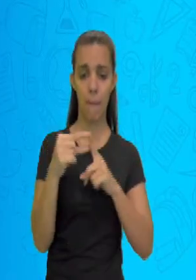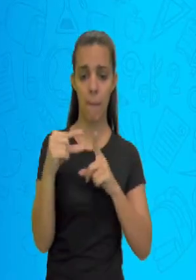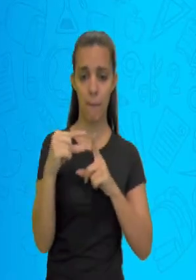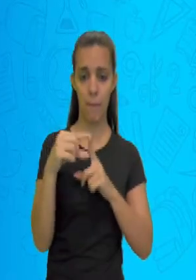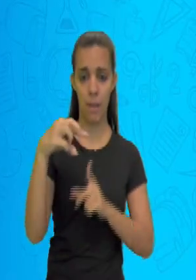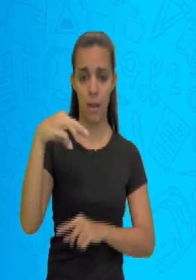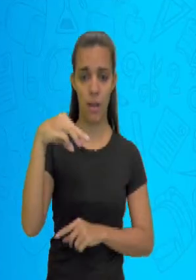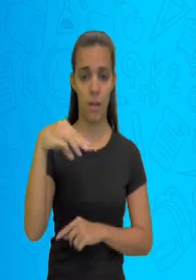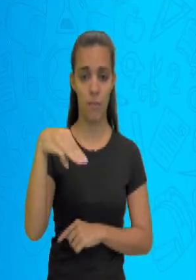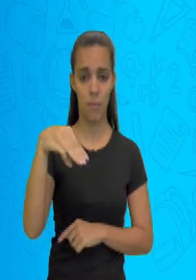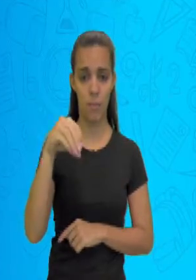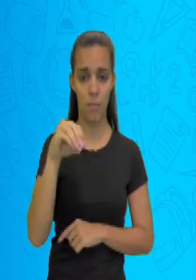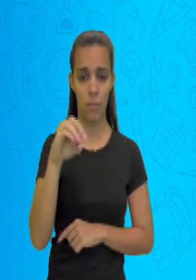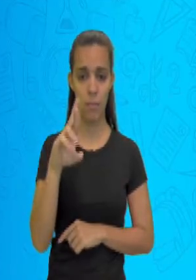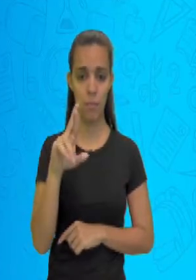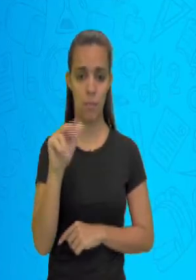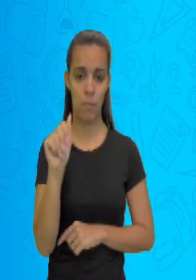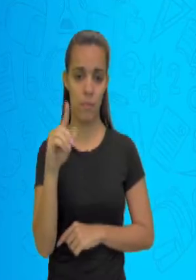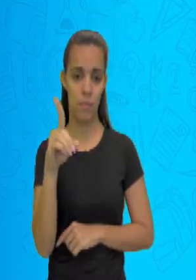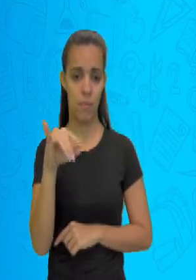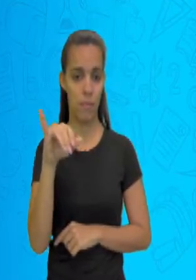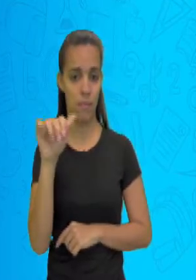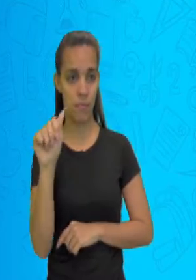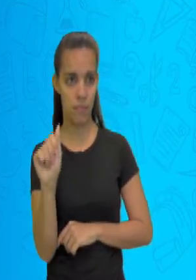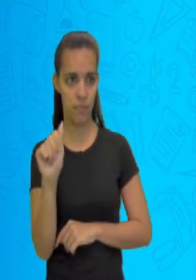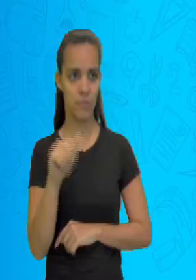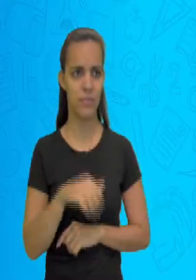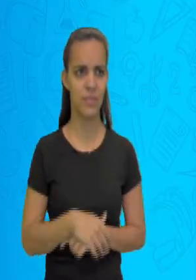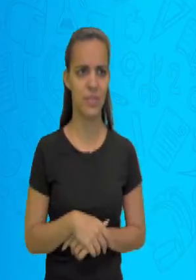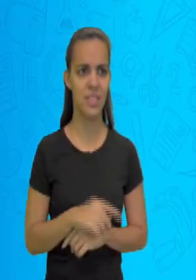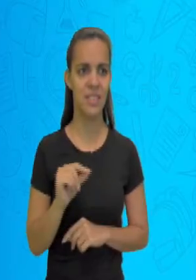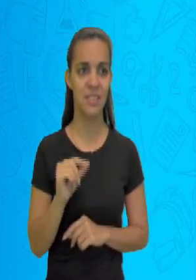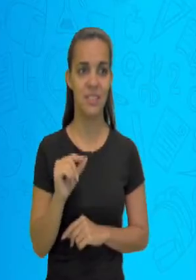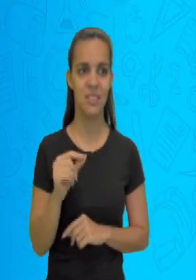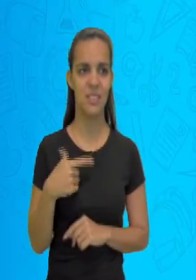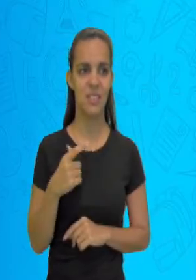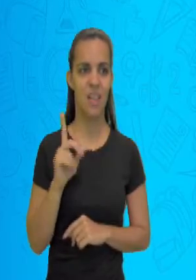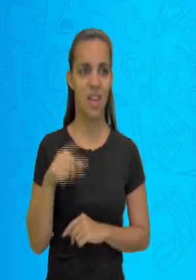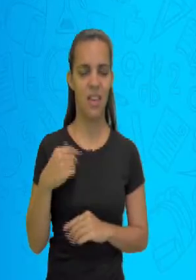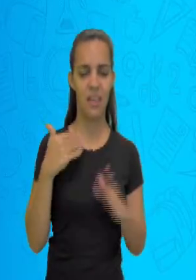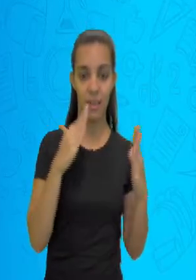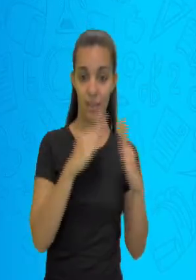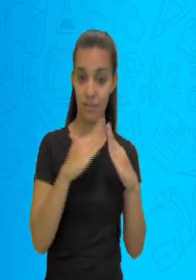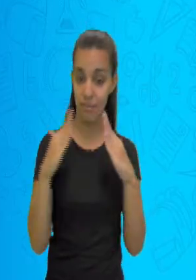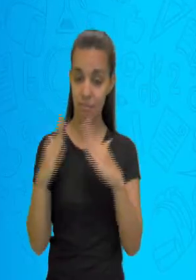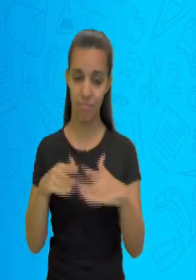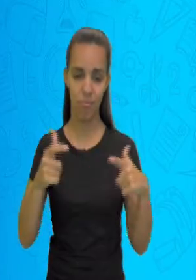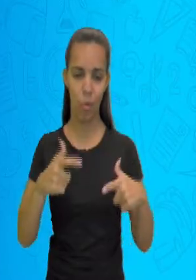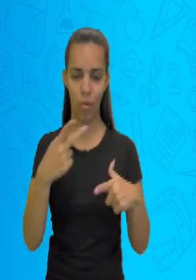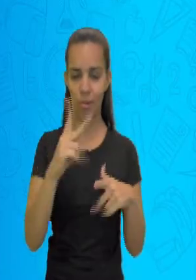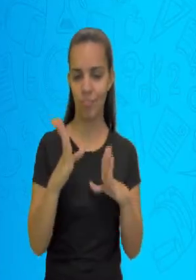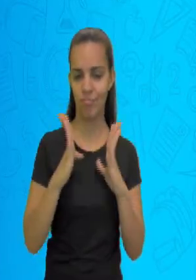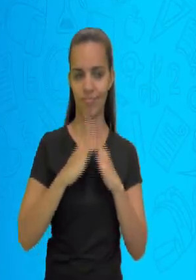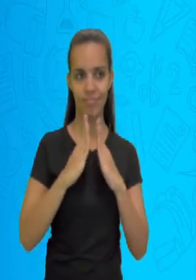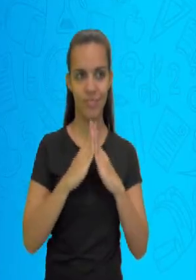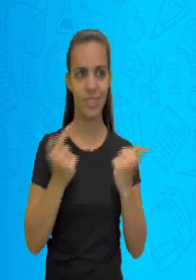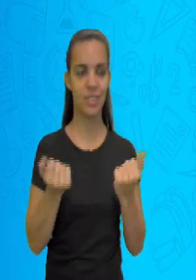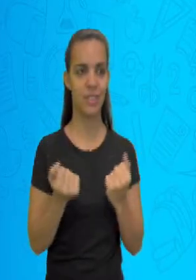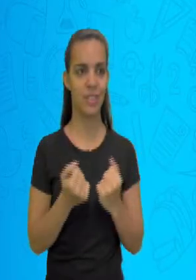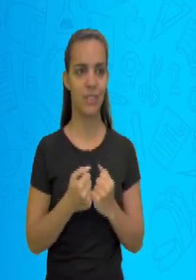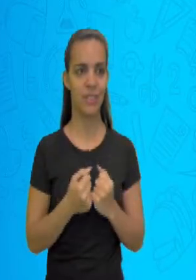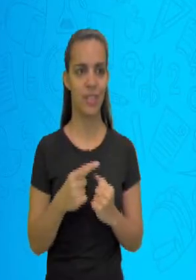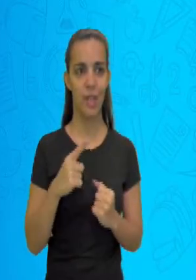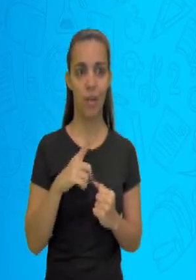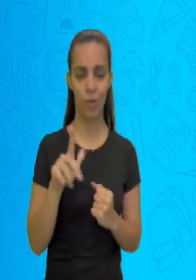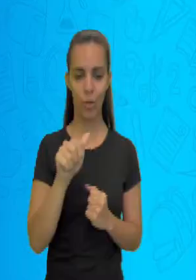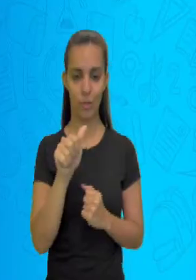você? Moradia. Isso mesmo, é a casa, é a nossa morada, é onde a gente tem o nosso